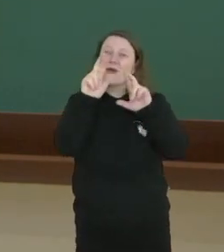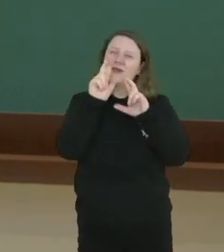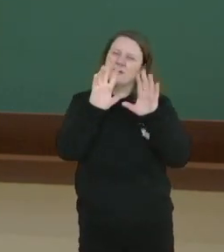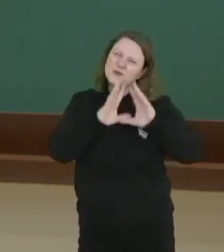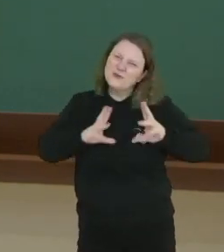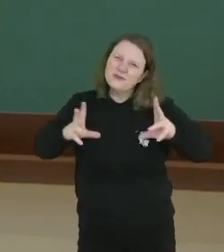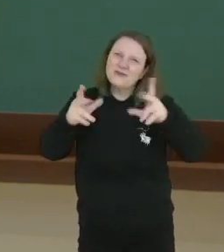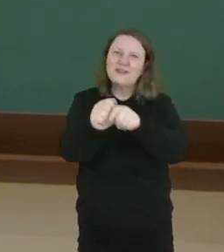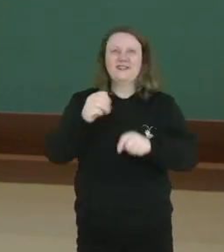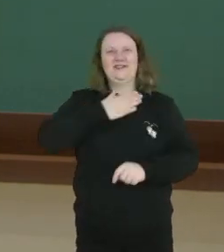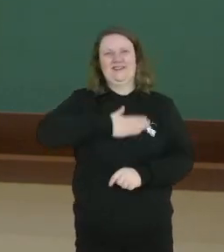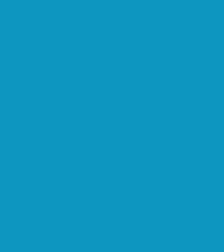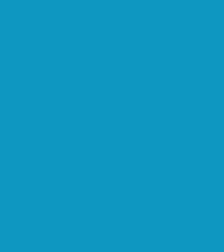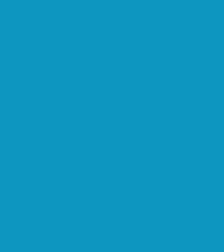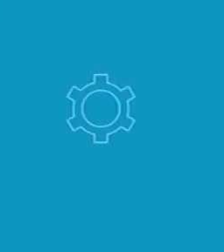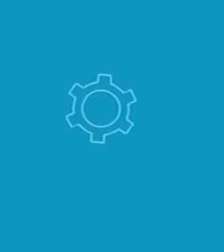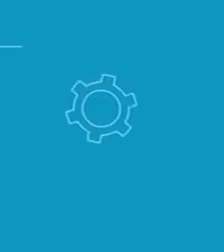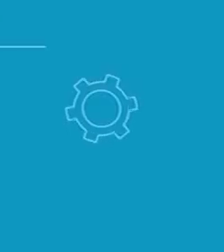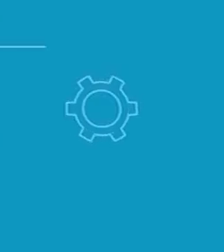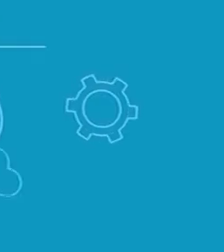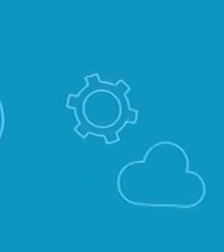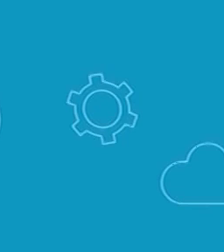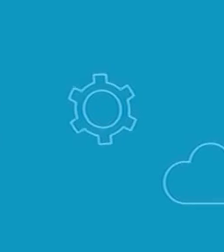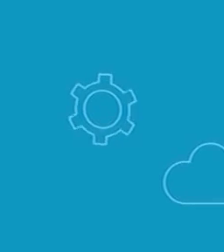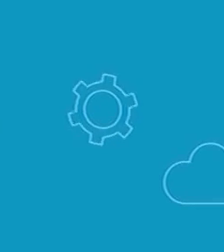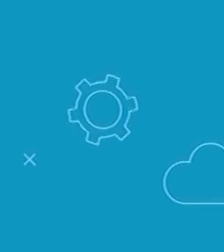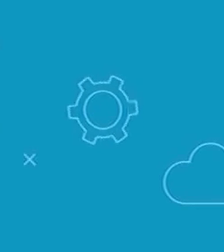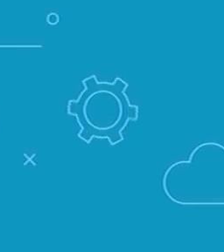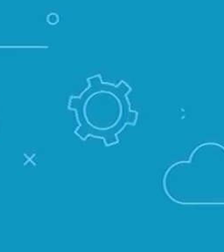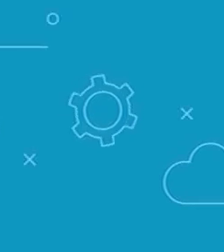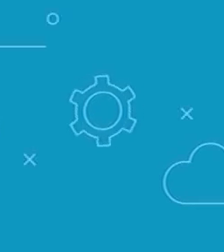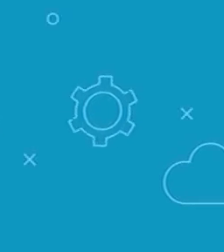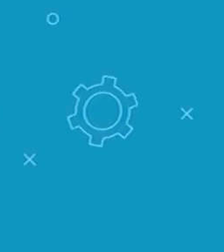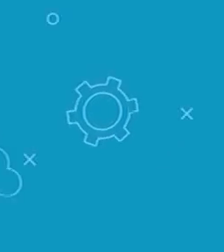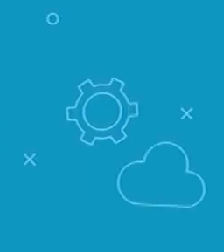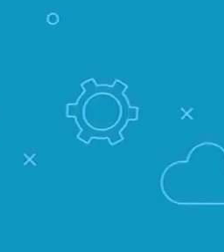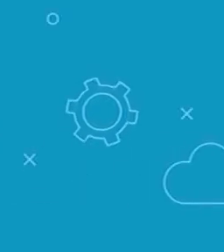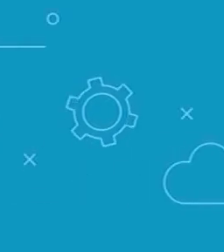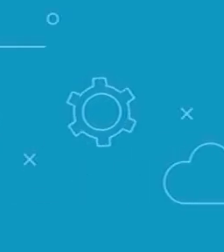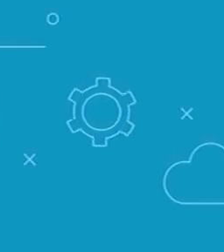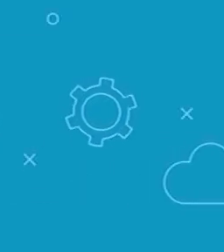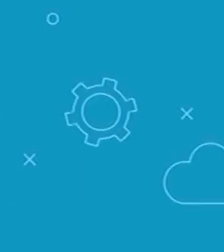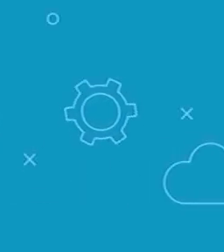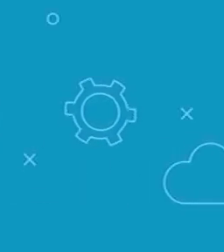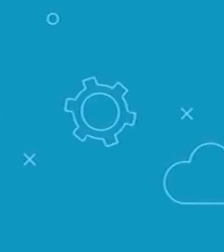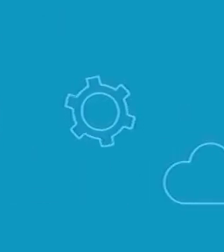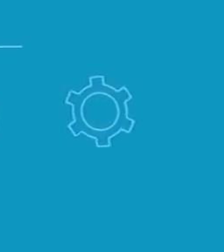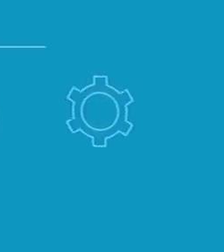e até breve.